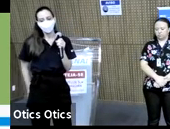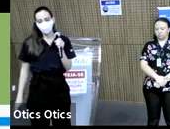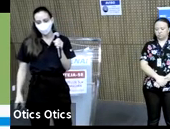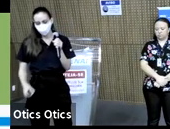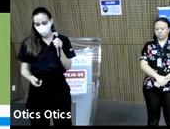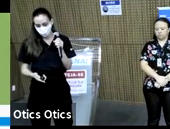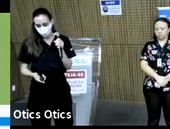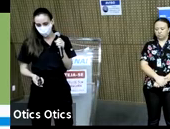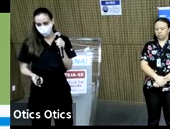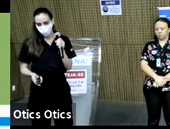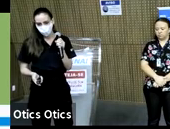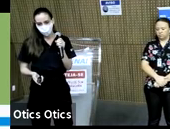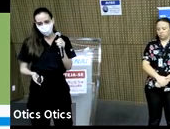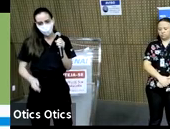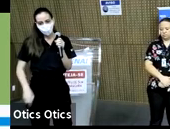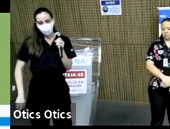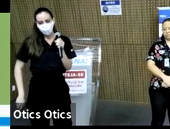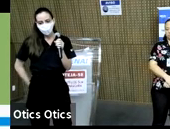já está corrigindo essa questão.